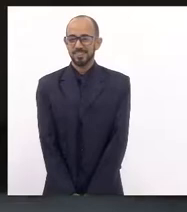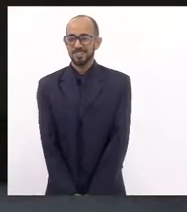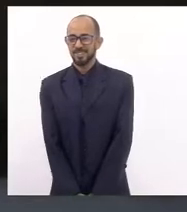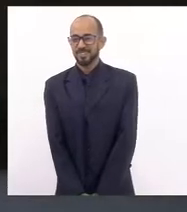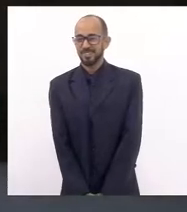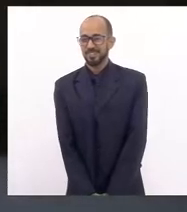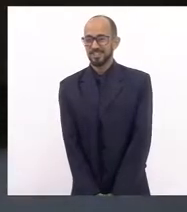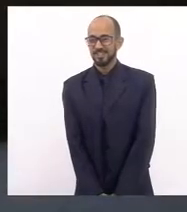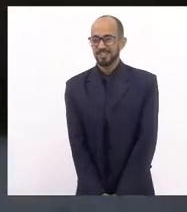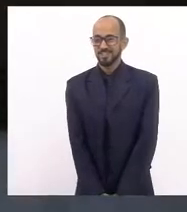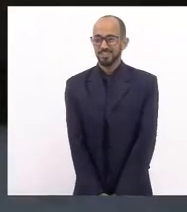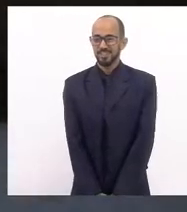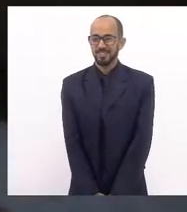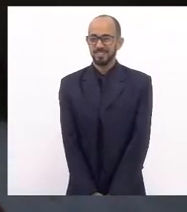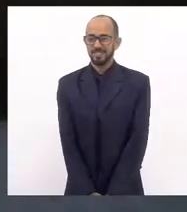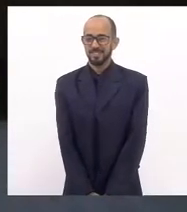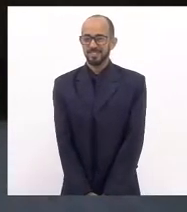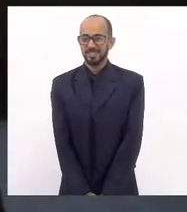Eu que